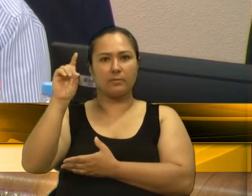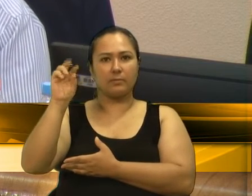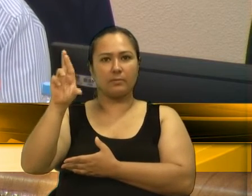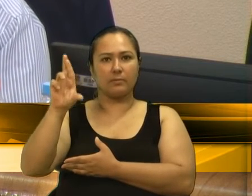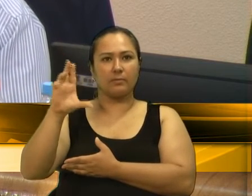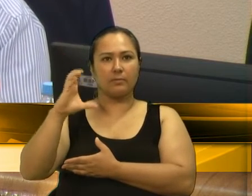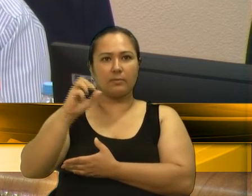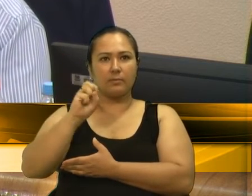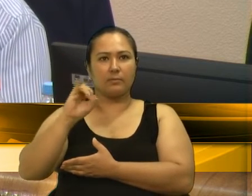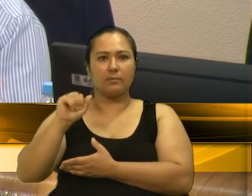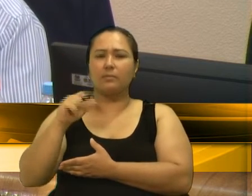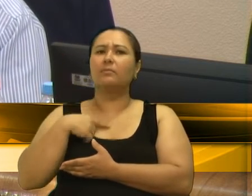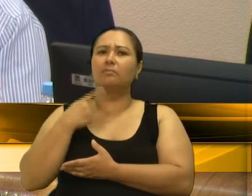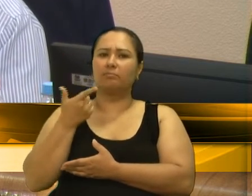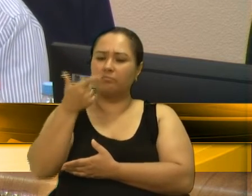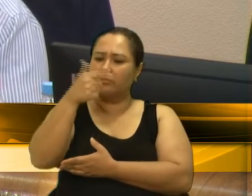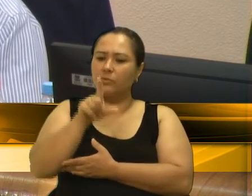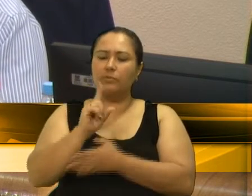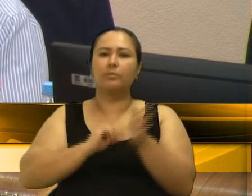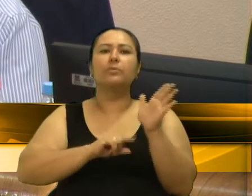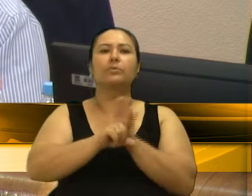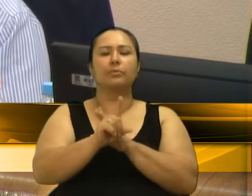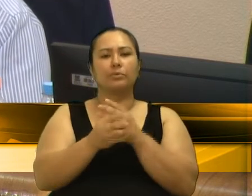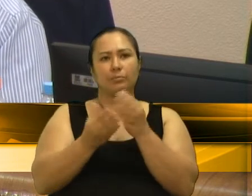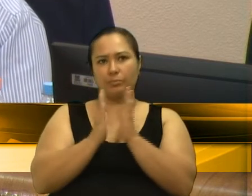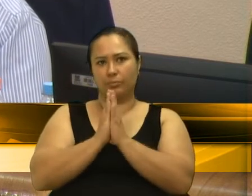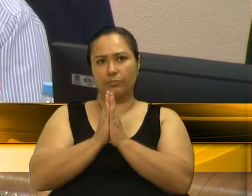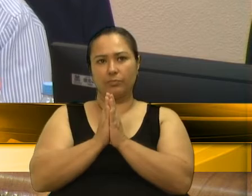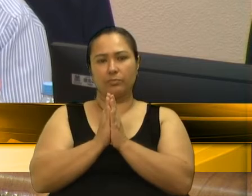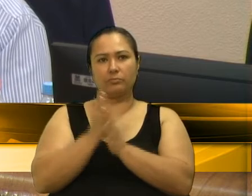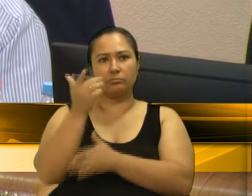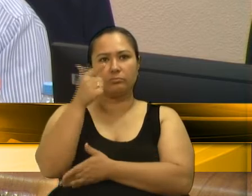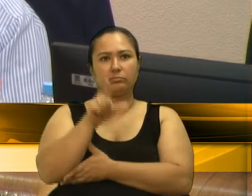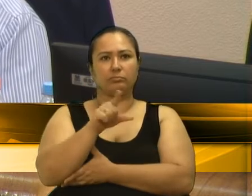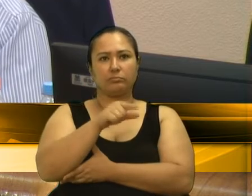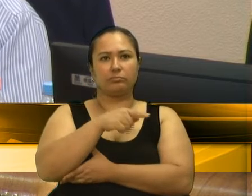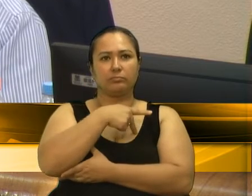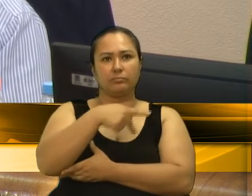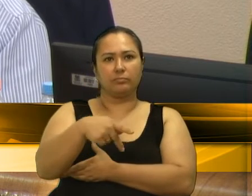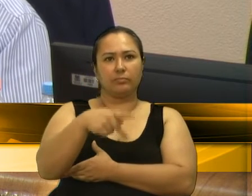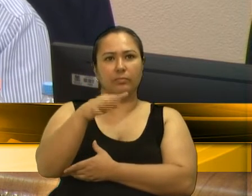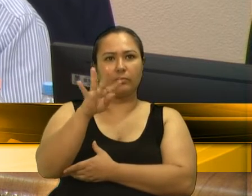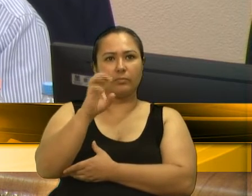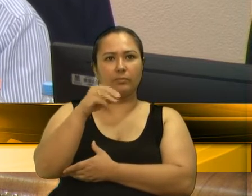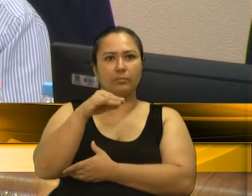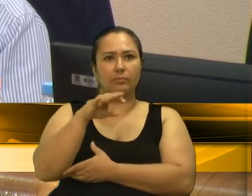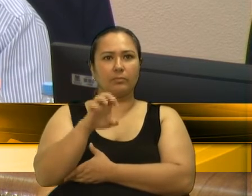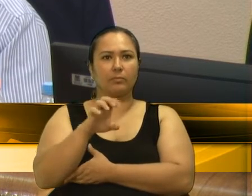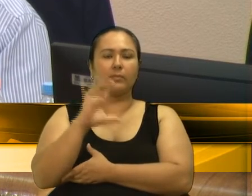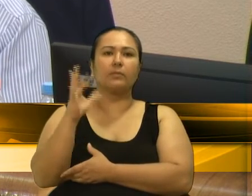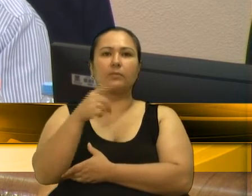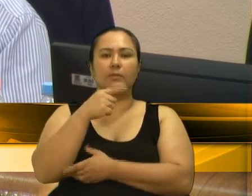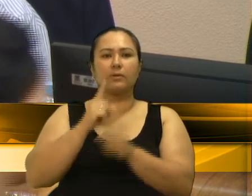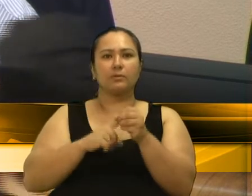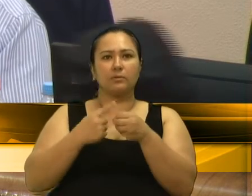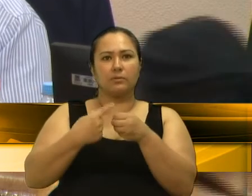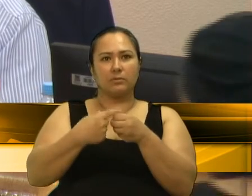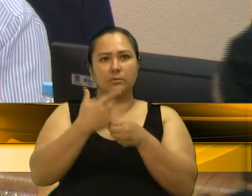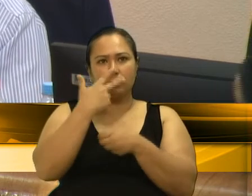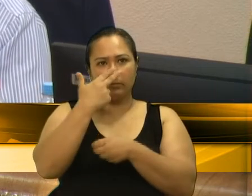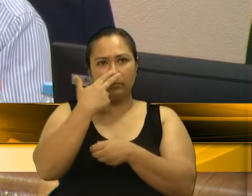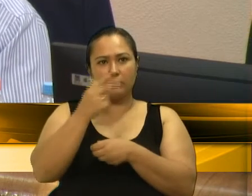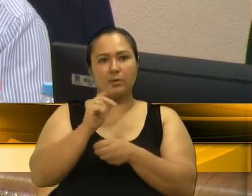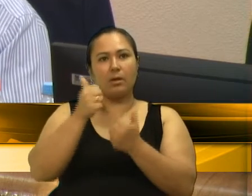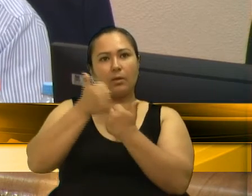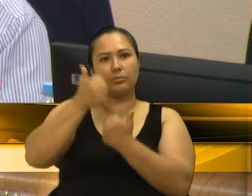O senhor poderia repetir ou reformulá-la, por favor? Presidente Tomé, referente ao Estatuto das Cidades, novamente a mesma lei estabelece que as